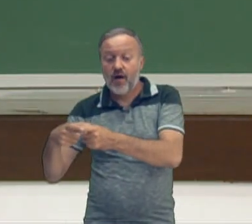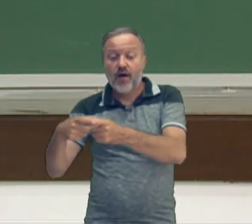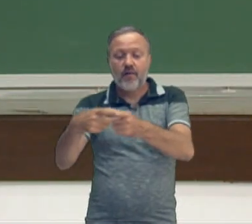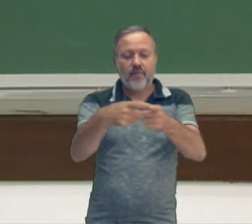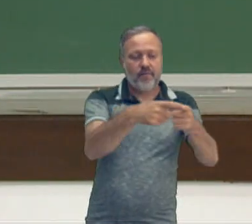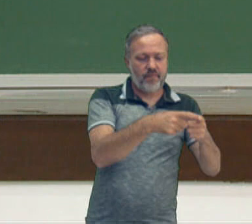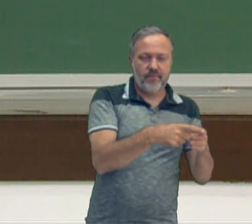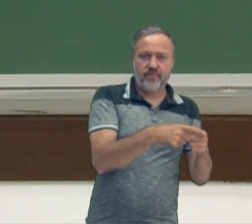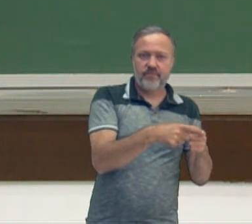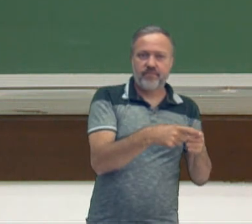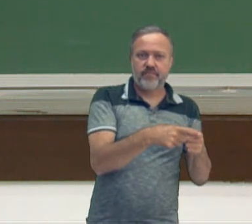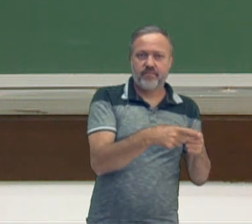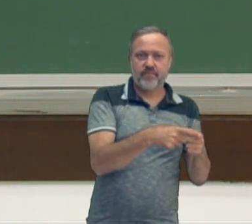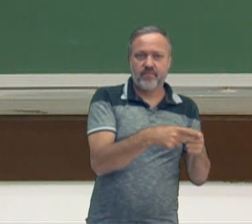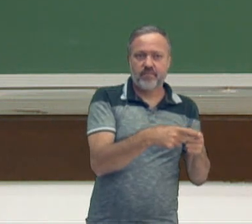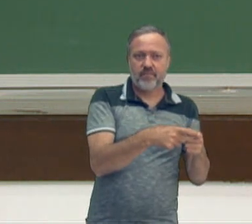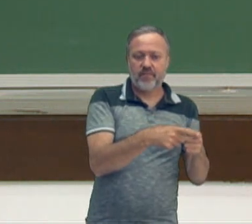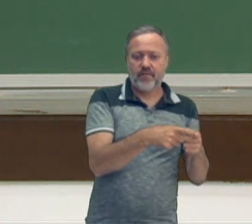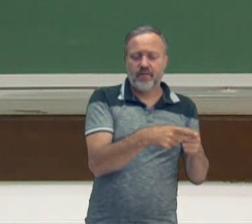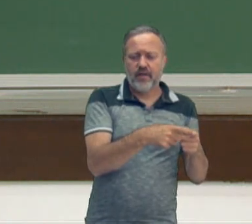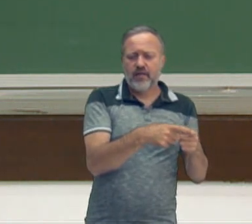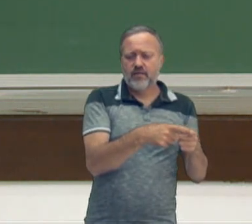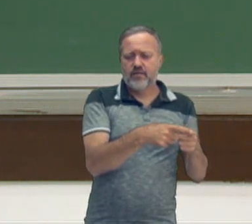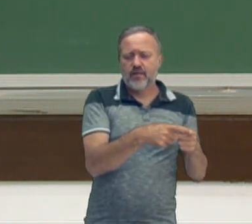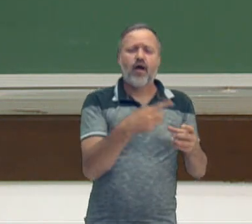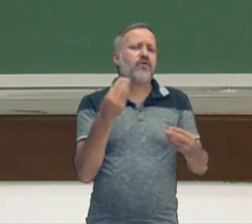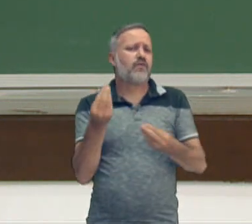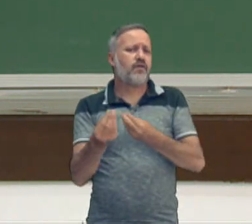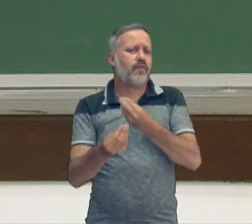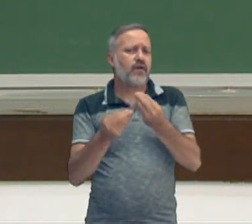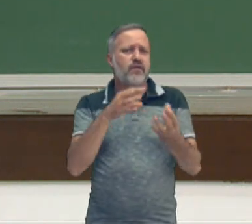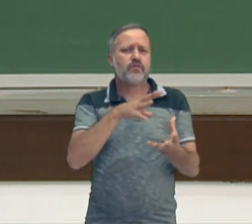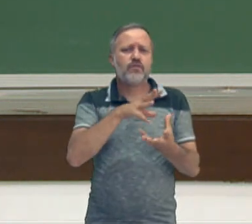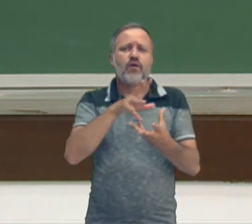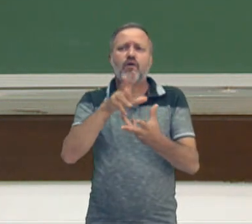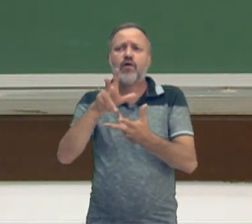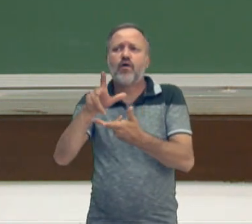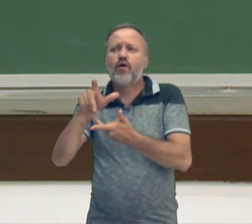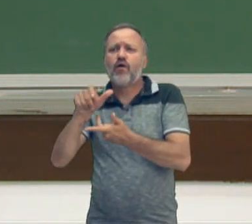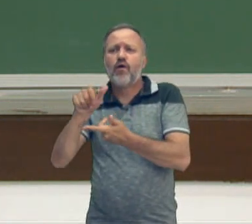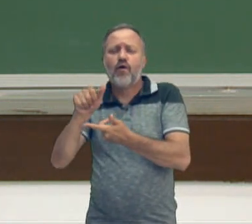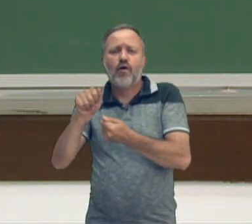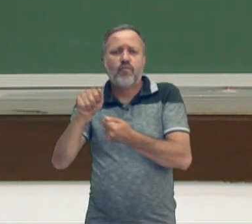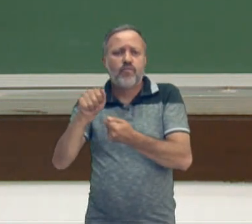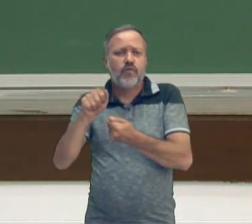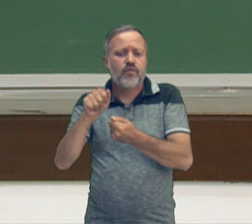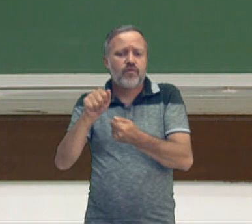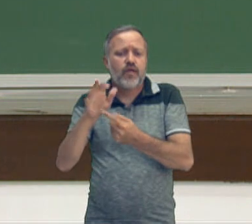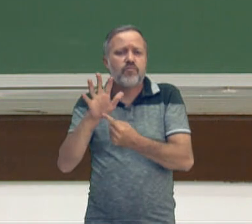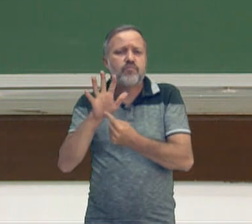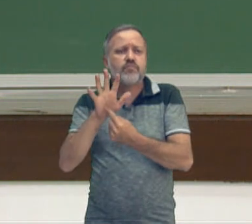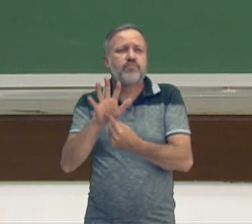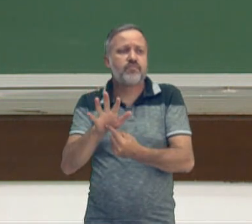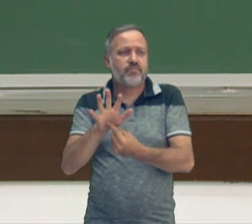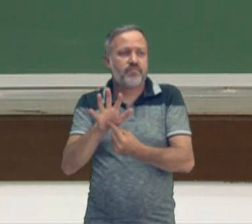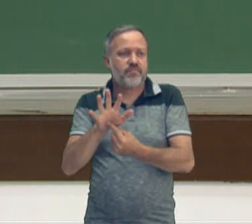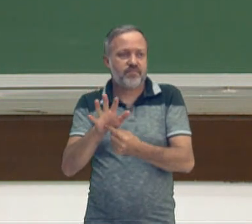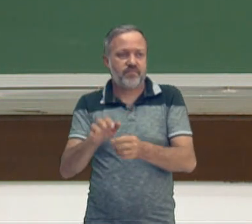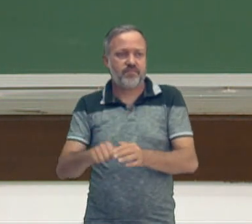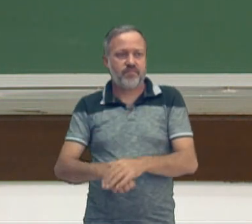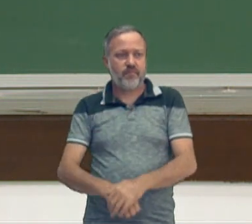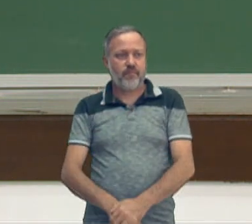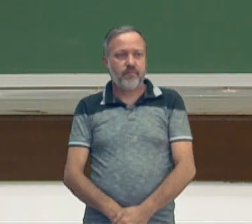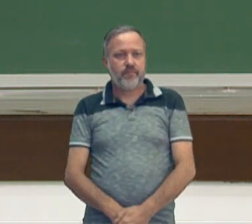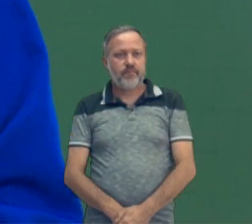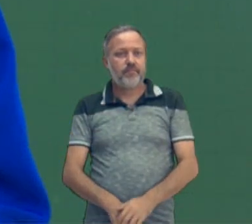região? Na relação do mundo, como é que o mundo está explanando isso? A classificação por faixa etária, por